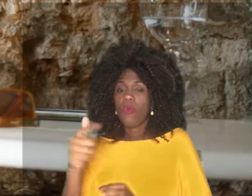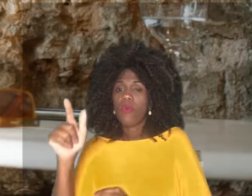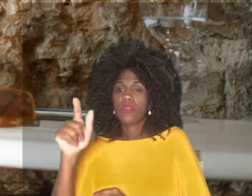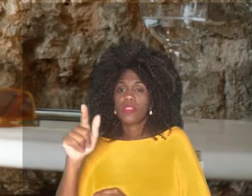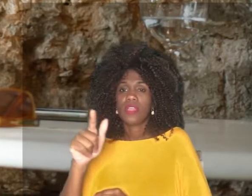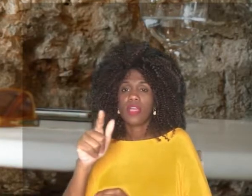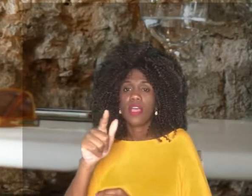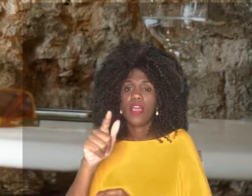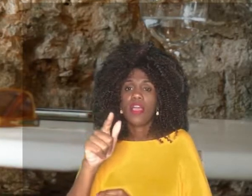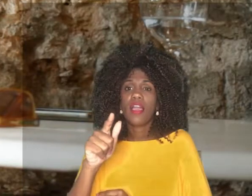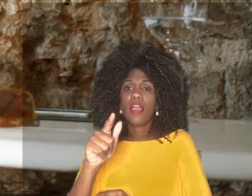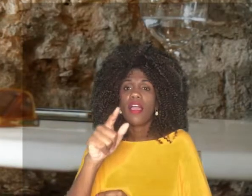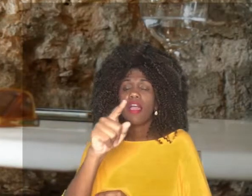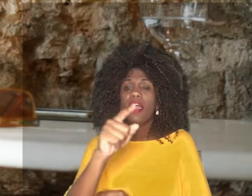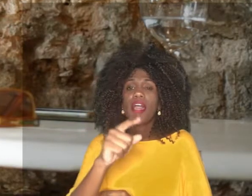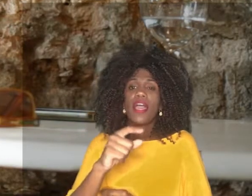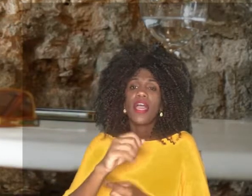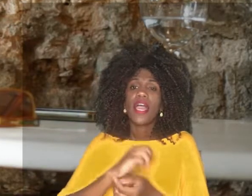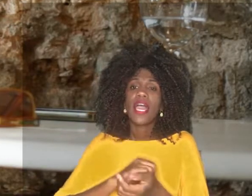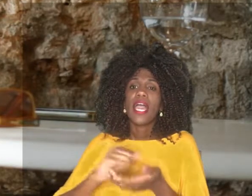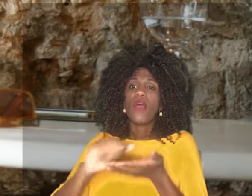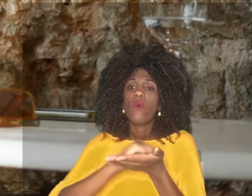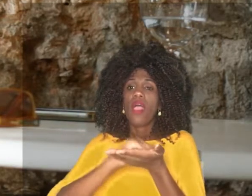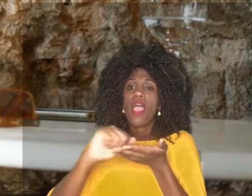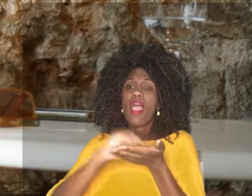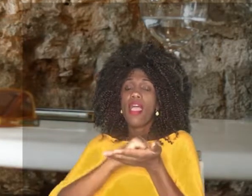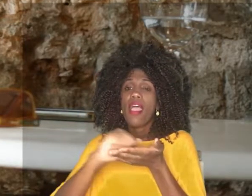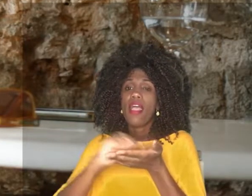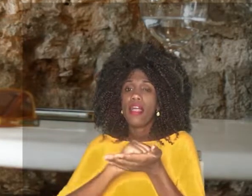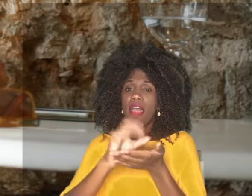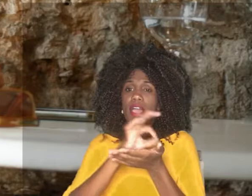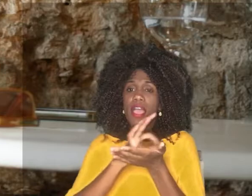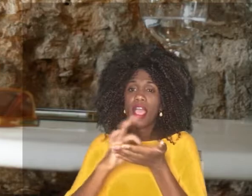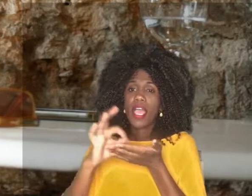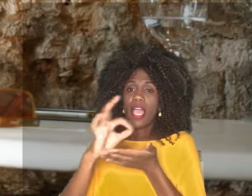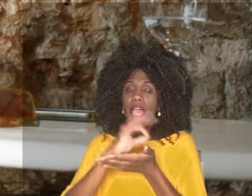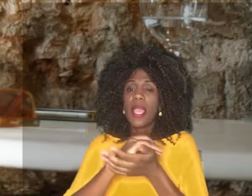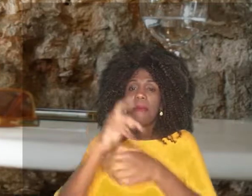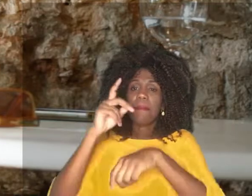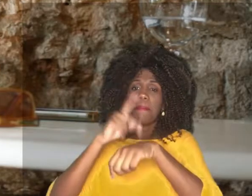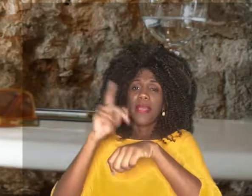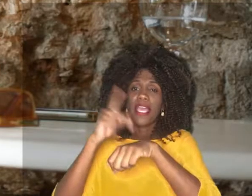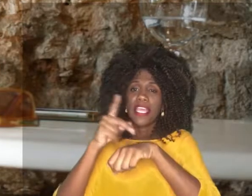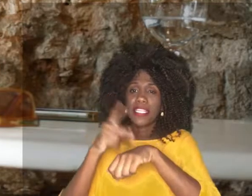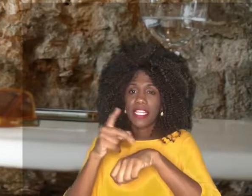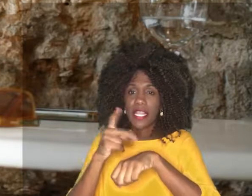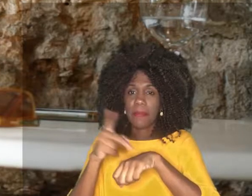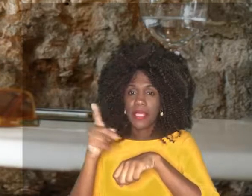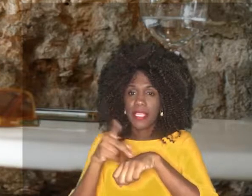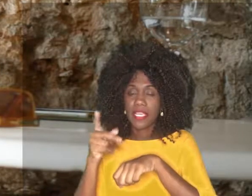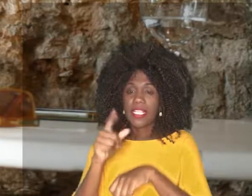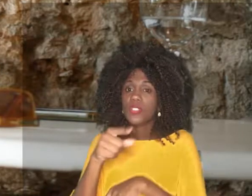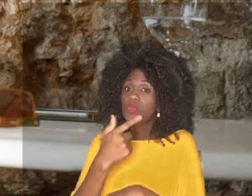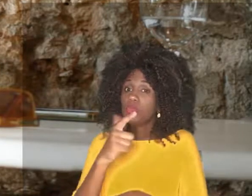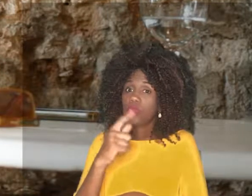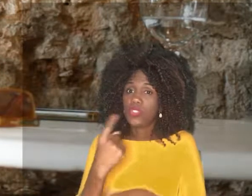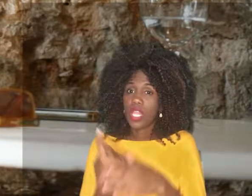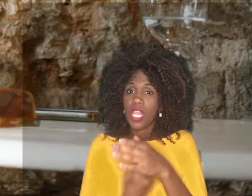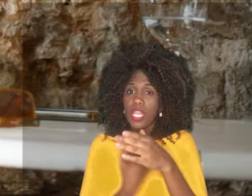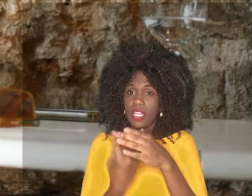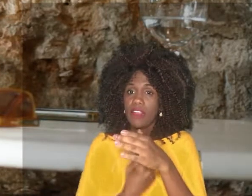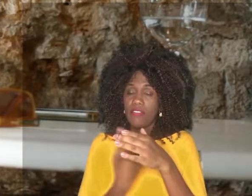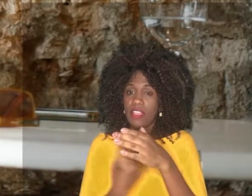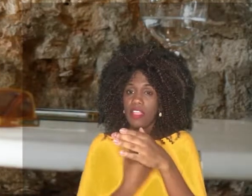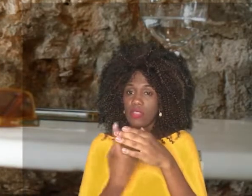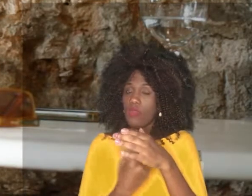era o ralar dos grãos na pedra. Né? Não tinha liquidificador, nem tinha